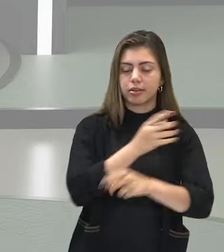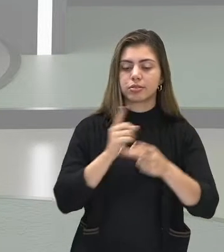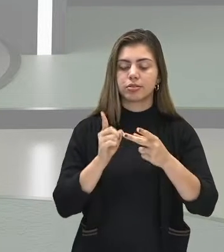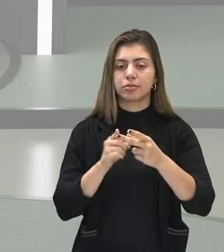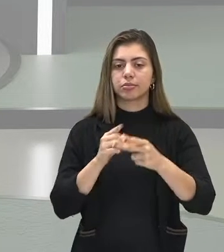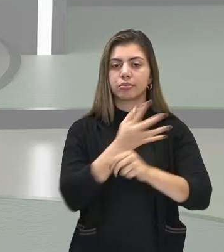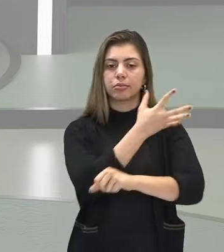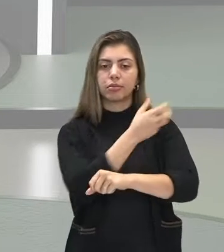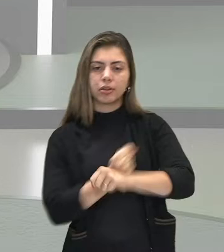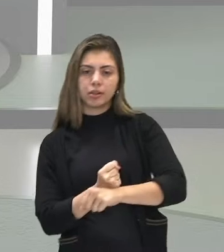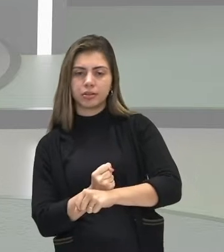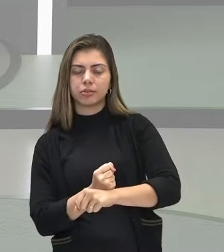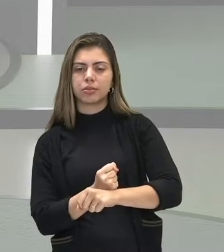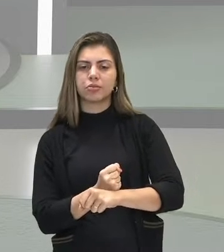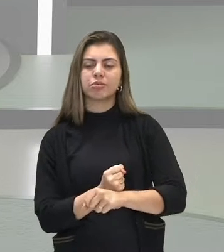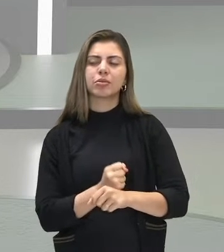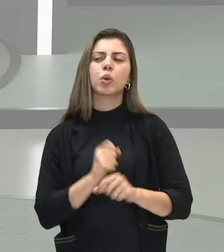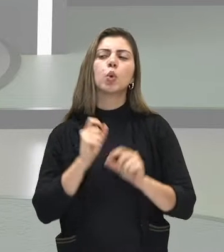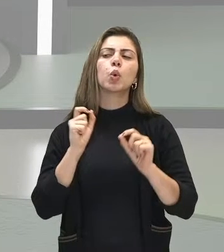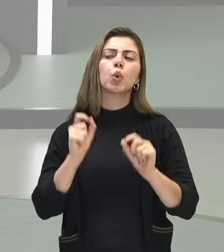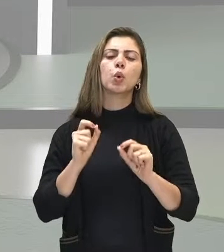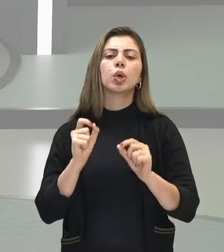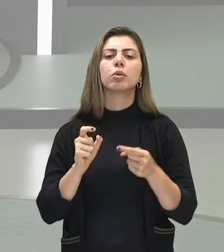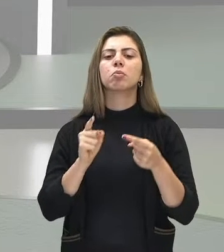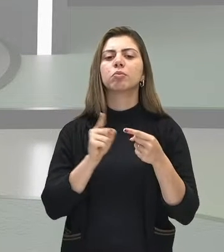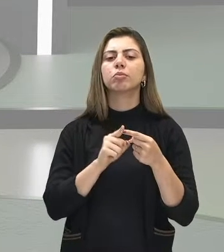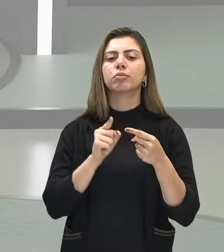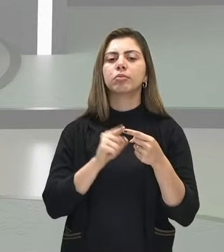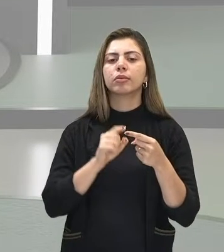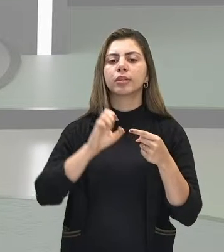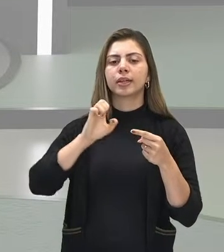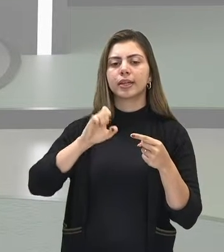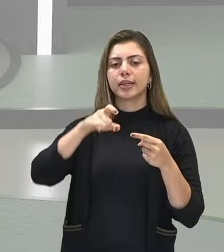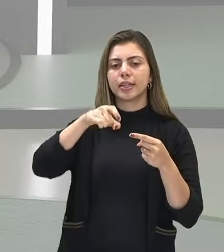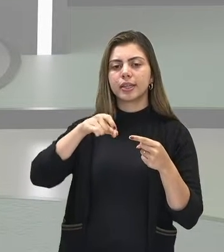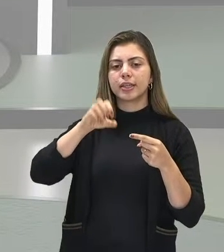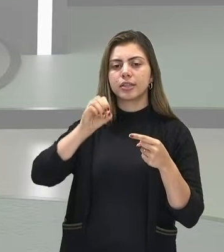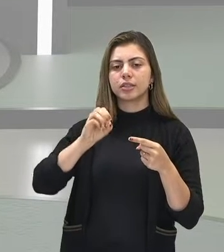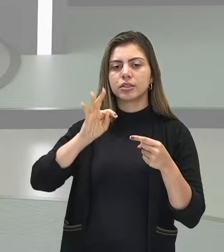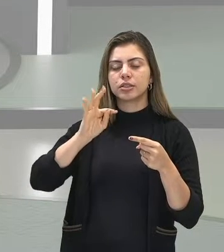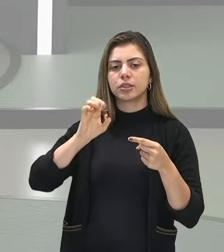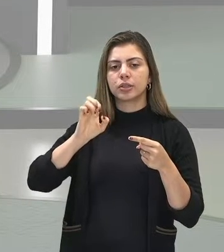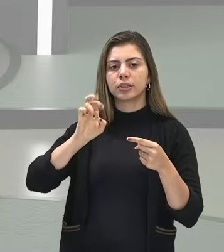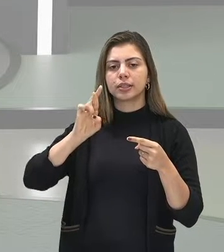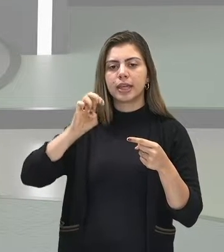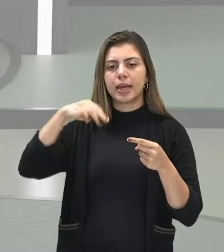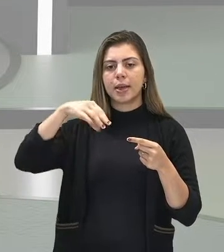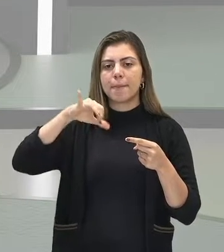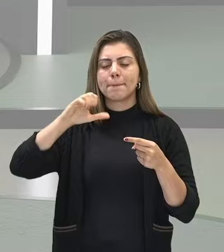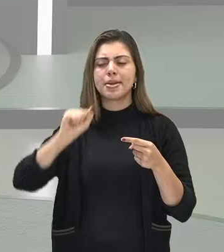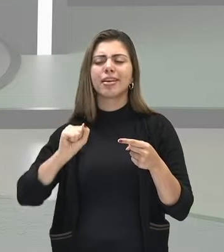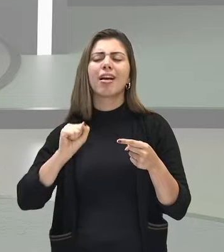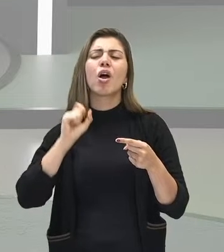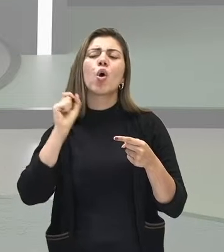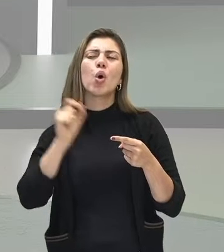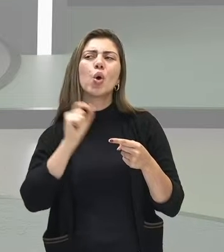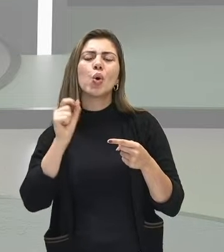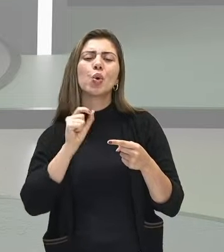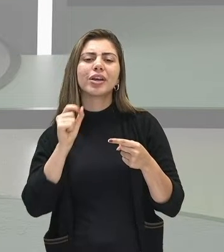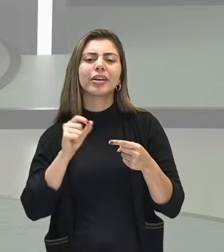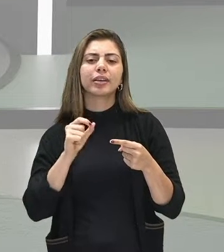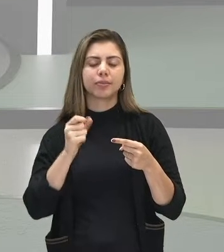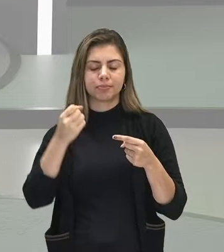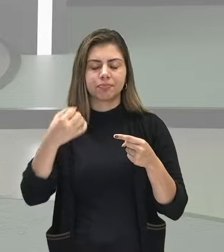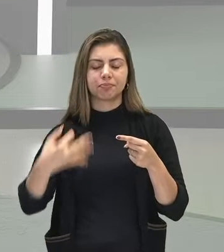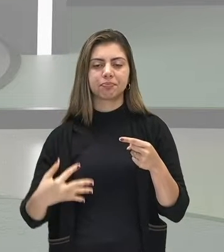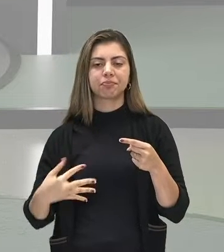reações endotérmicas. As reações exotérmicas são aquelas em